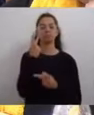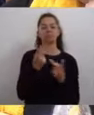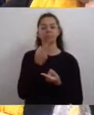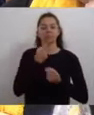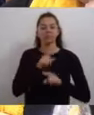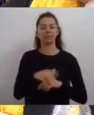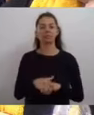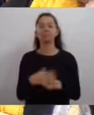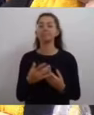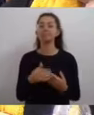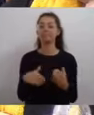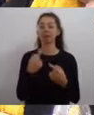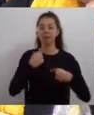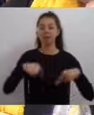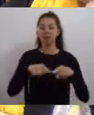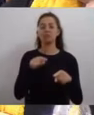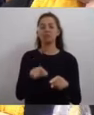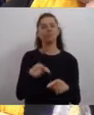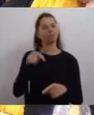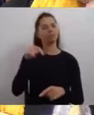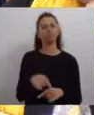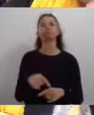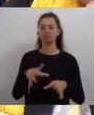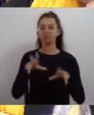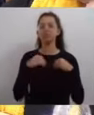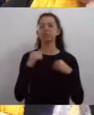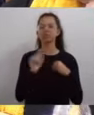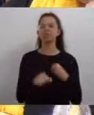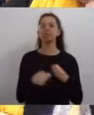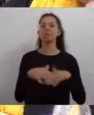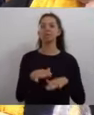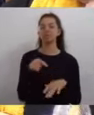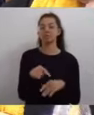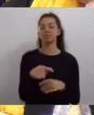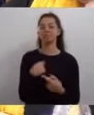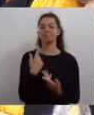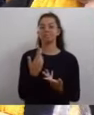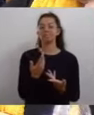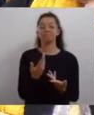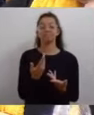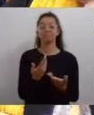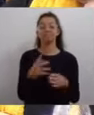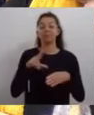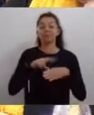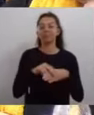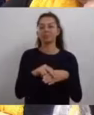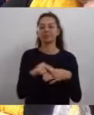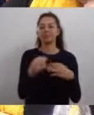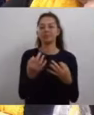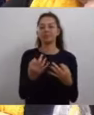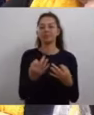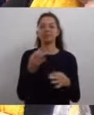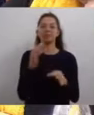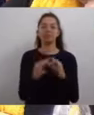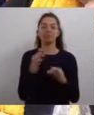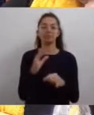foi prontamente acolhida, mas que, como hoje verificamos, pelo anexo da deliberação da Câmara de 14 de setembro, não foi